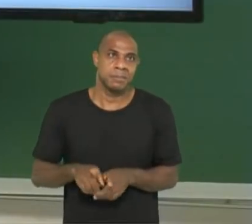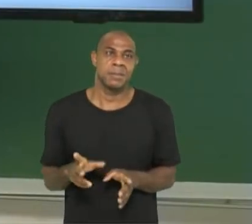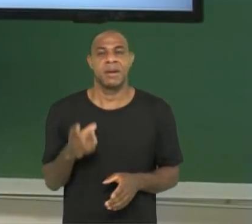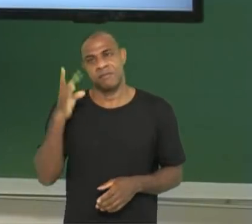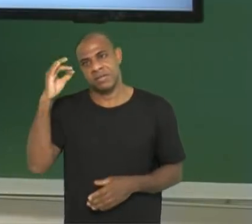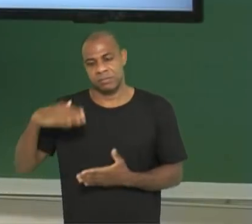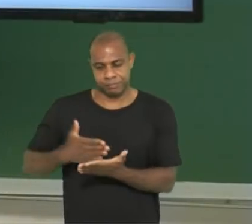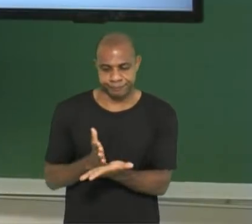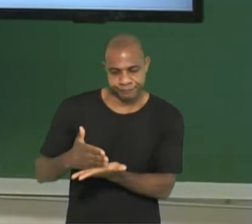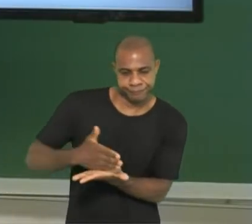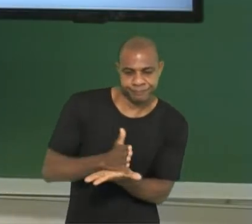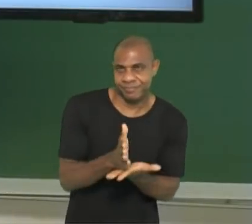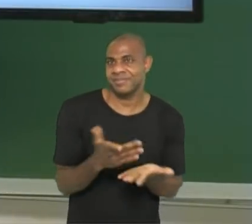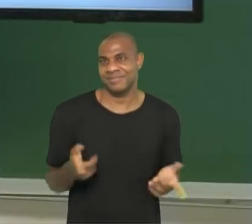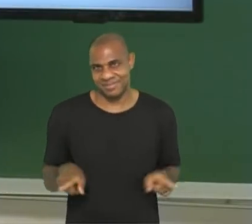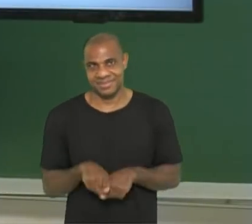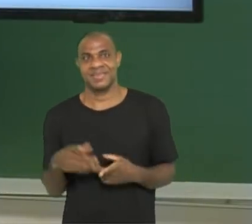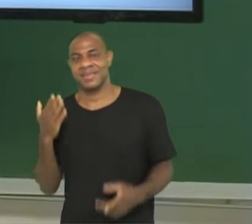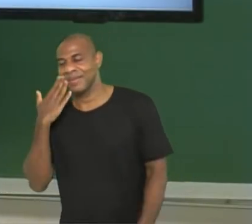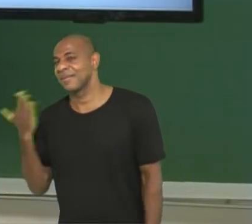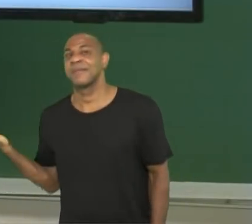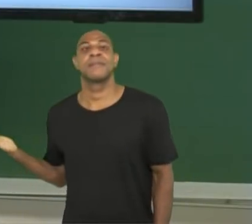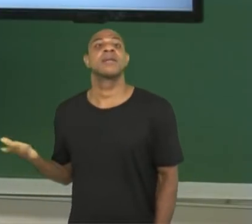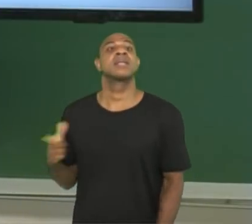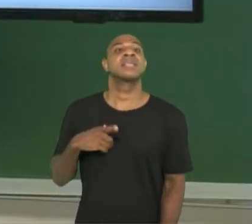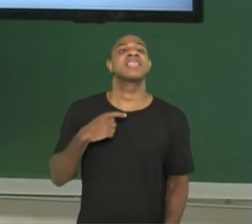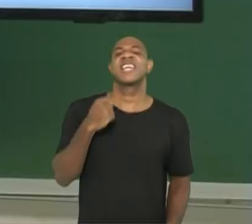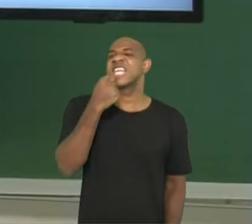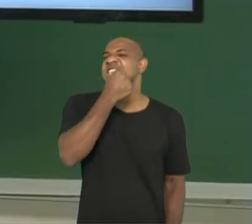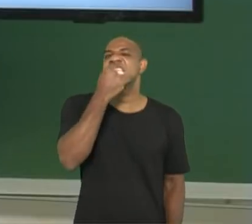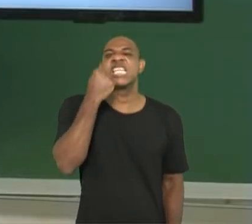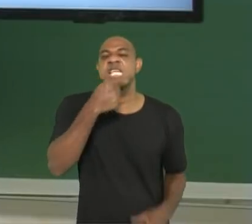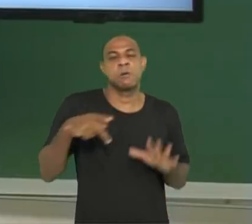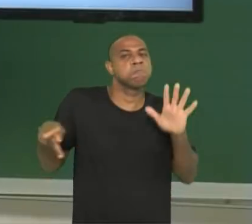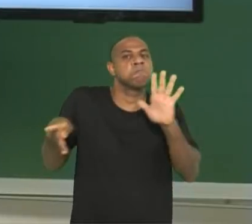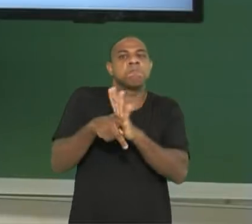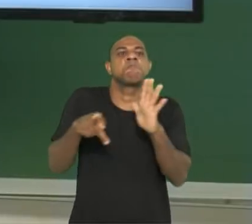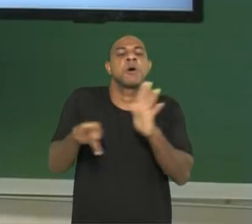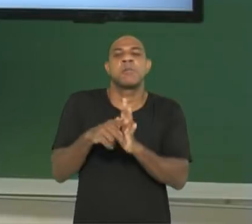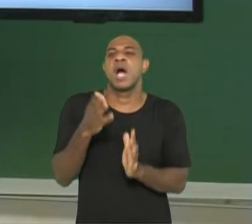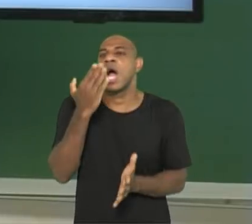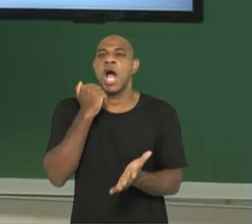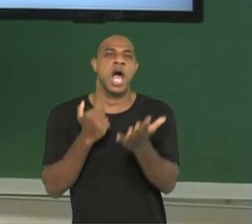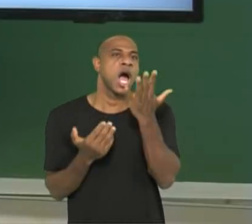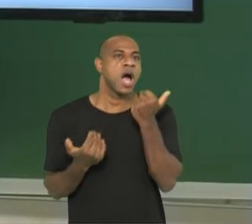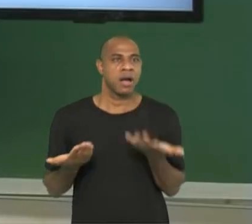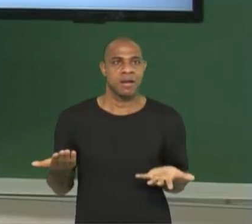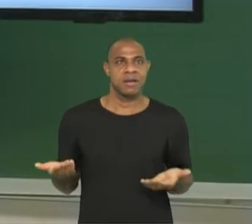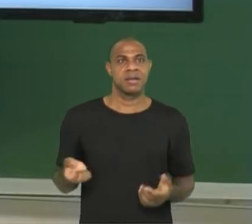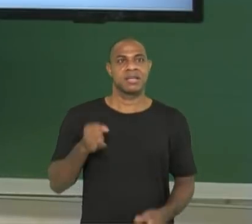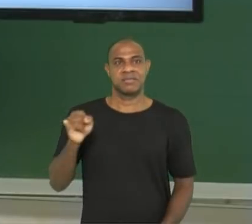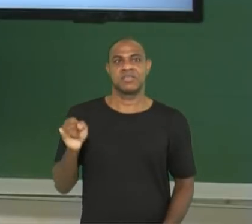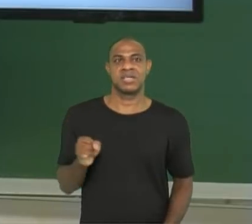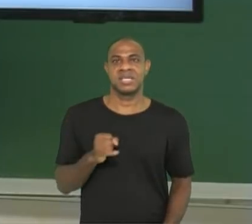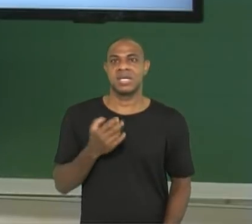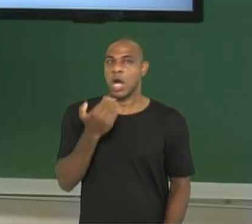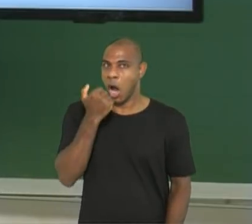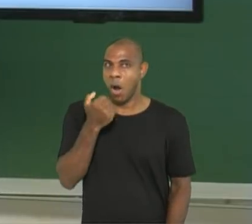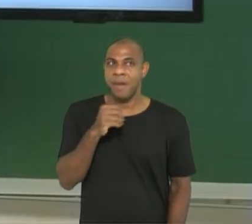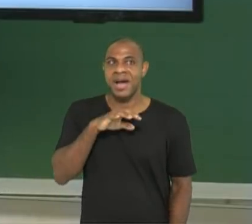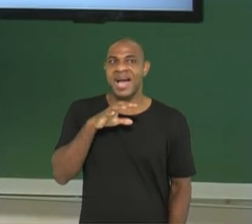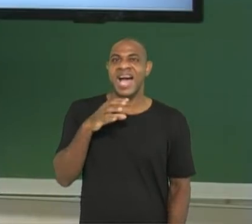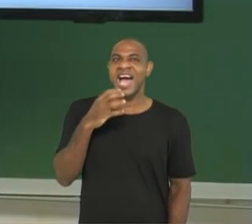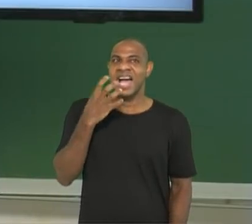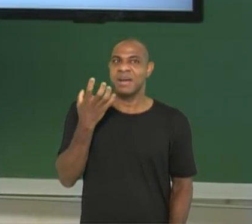dela dentro da água. Eles possuem dentes específicos para a sua alimentação. Então, se ele for carnívoro, ele vai ter dentes